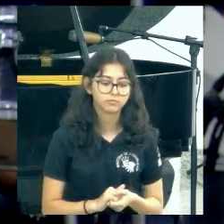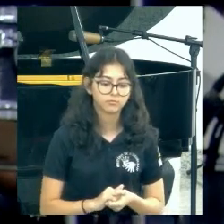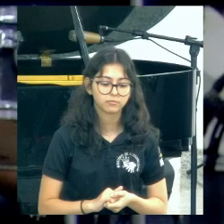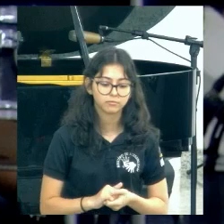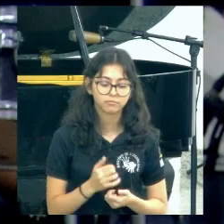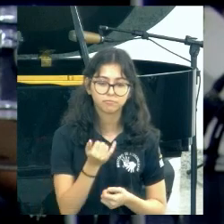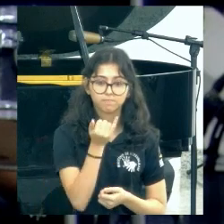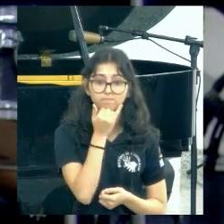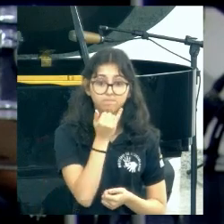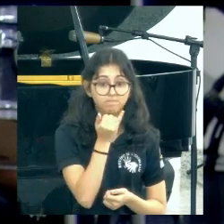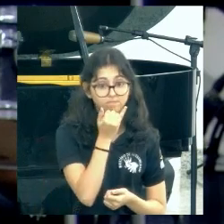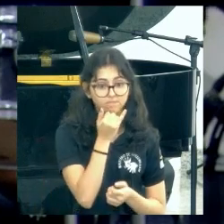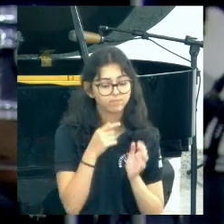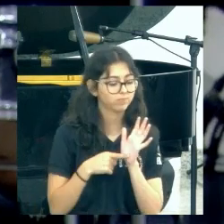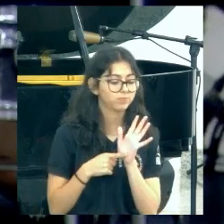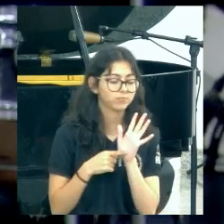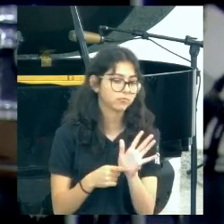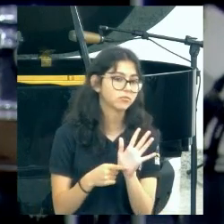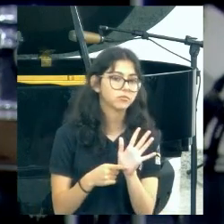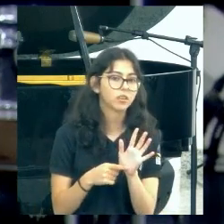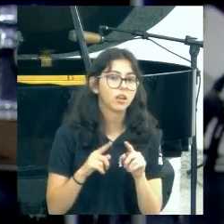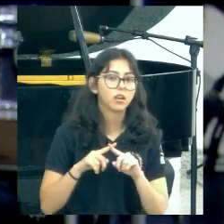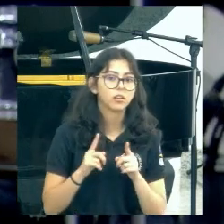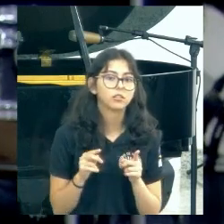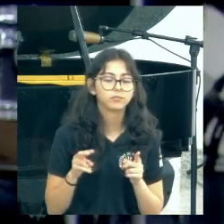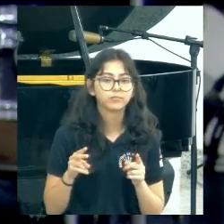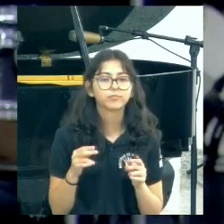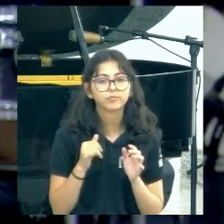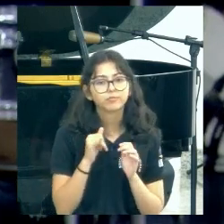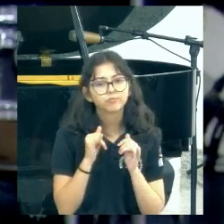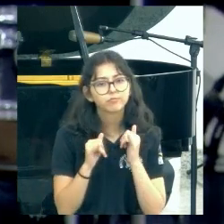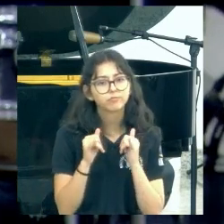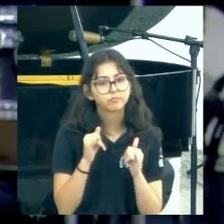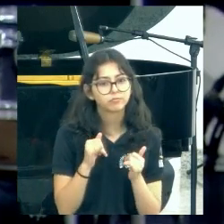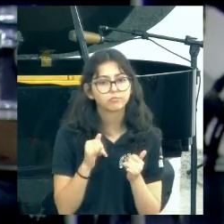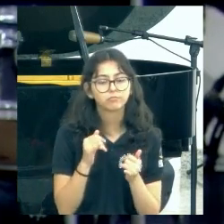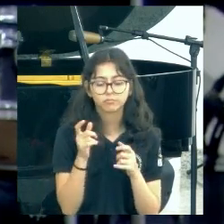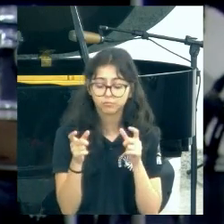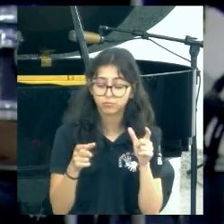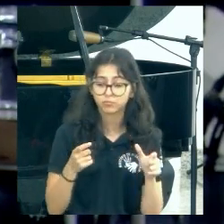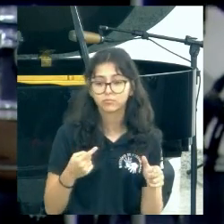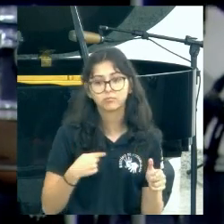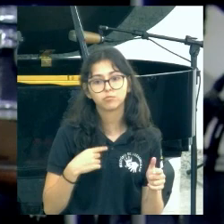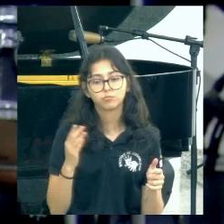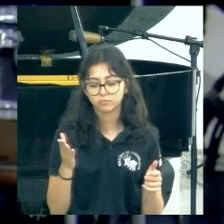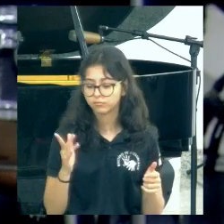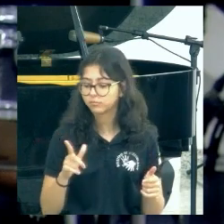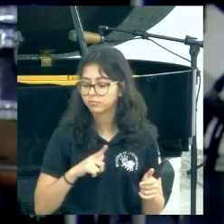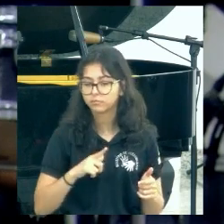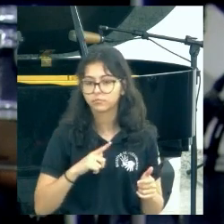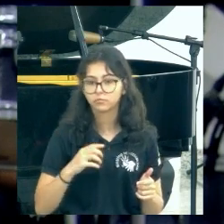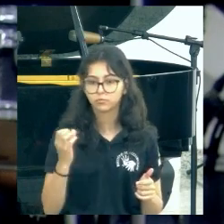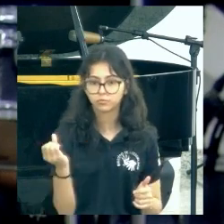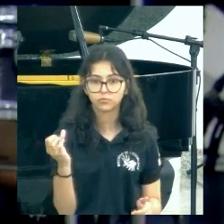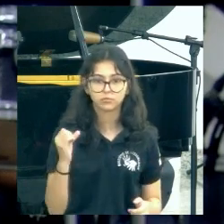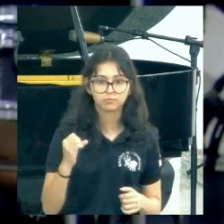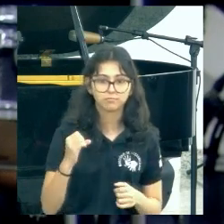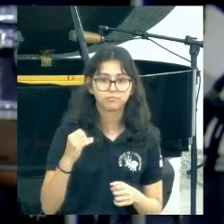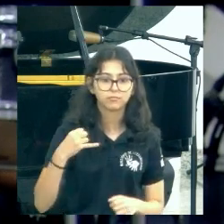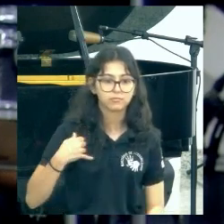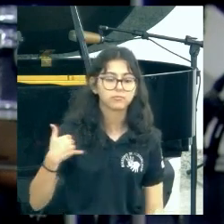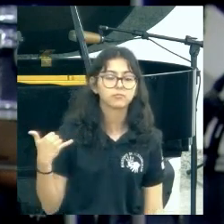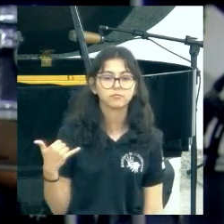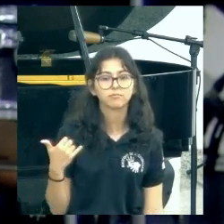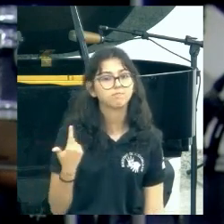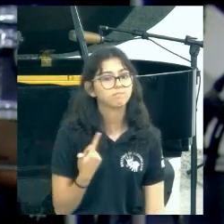Desculpe-me ser tão claro, mas como eu já disse a alguns, eu já cheguei aos 60 anos, eu não tenho muito tempo hoje para fazer voltas